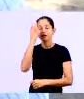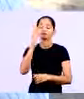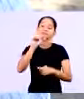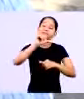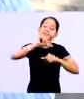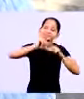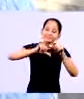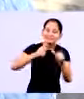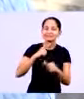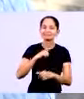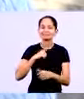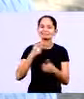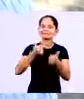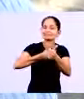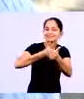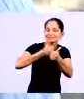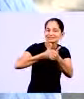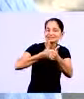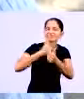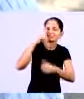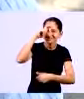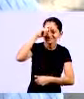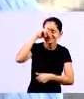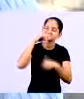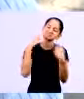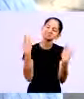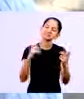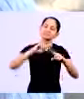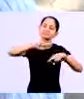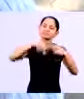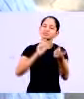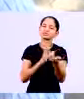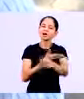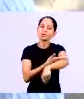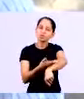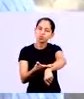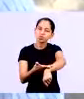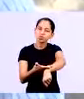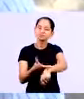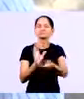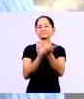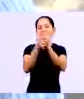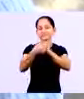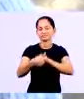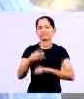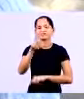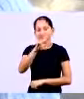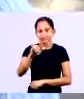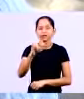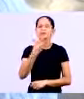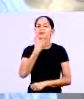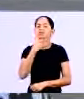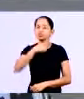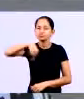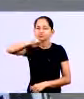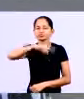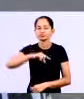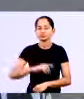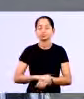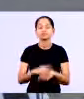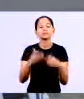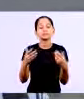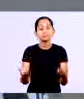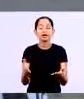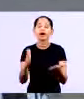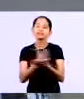de resistência no começo, mas eu acho que quando já estiver bem implantada, acho que vai ficar melhor para todo mundo. Talvez